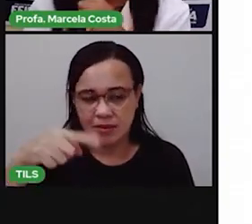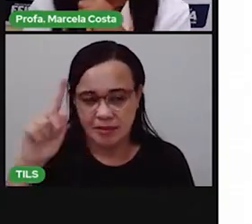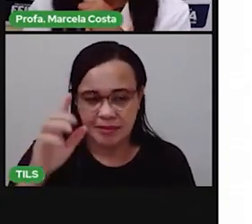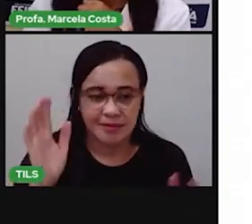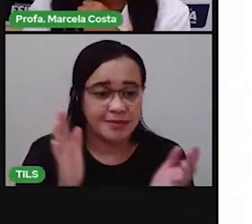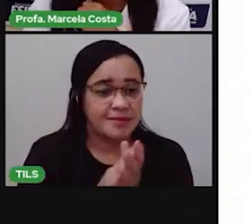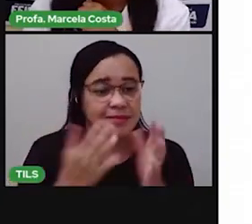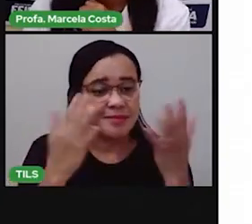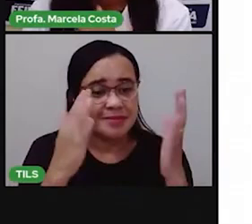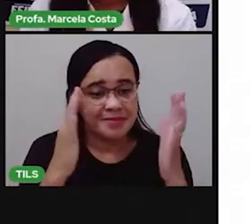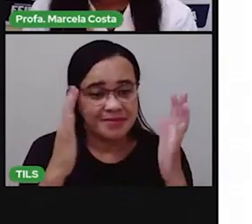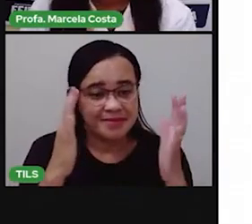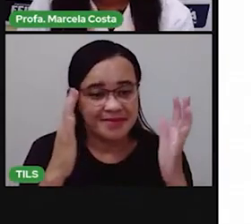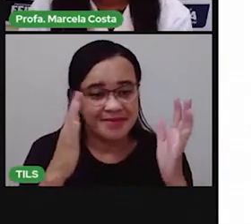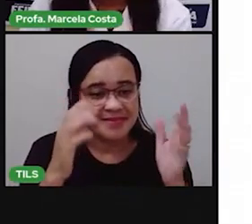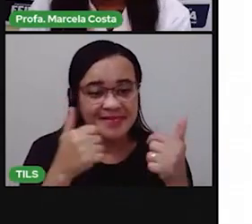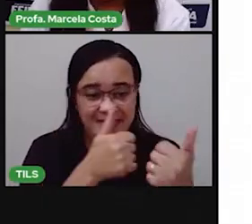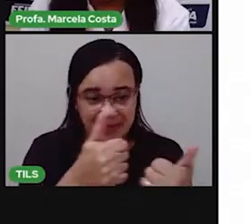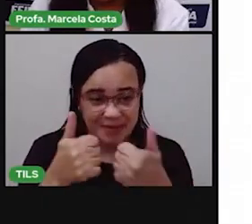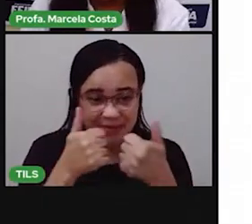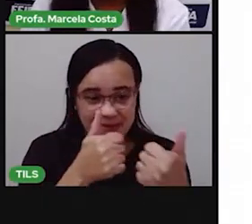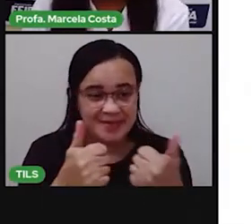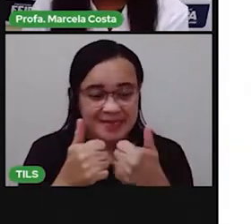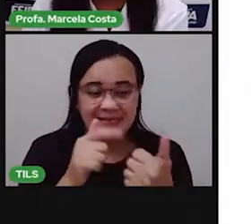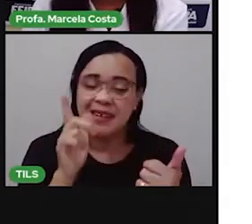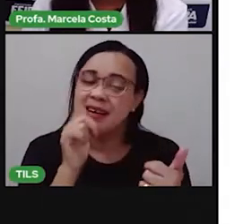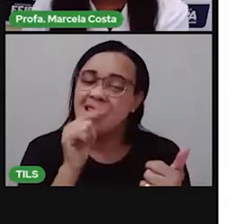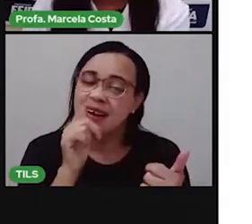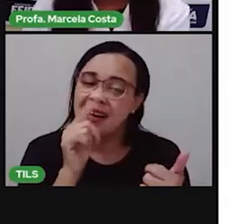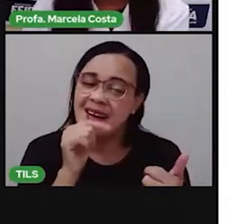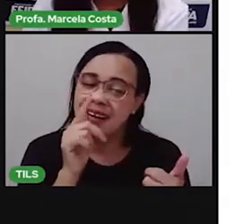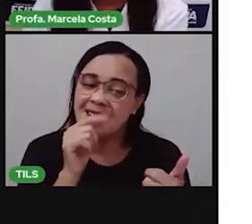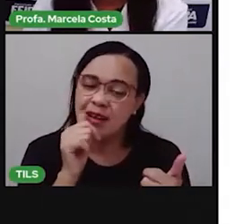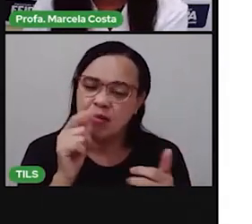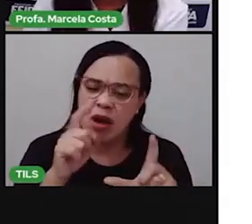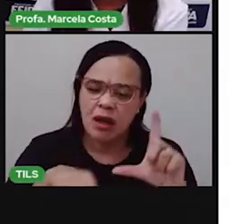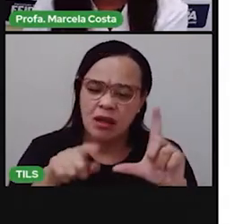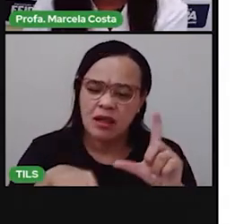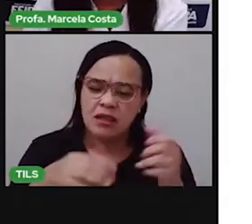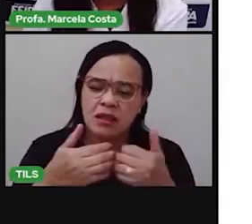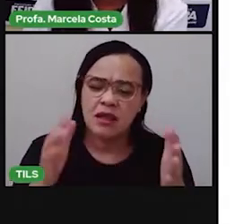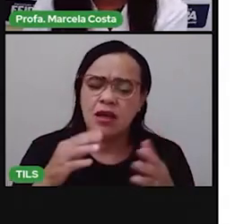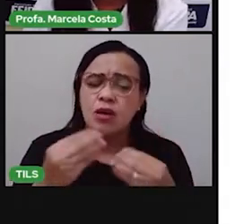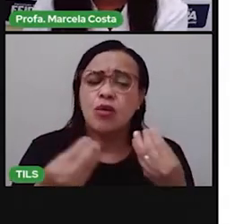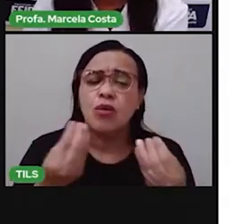Muito bem. Água começa com qual letra?